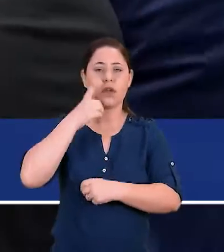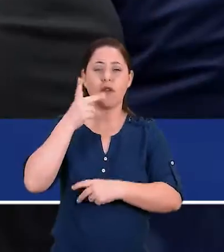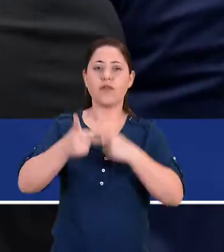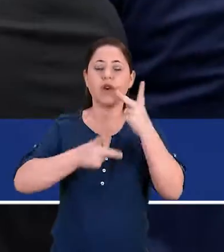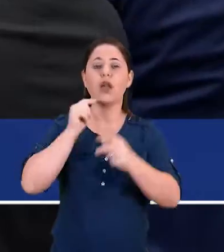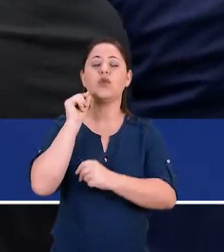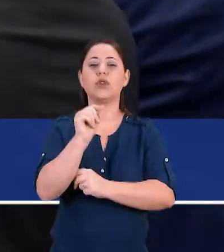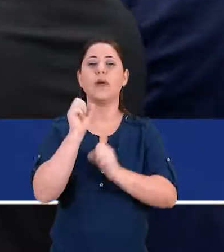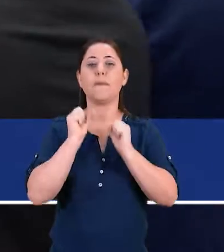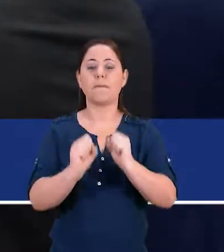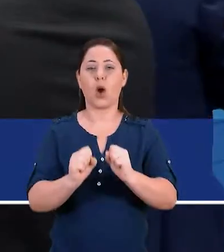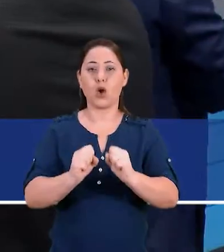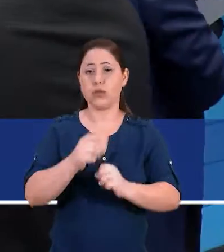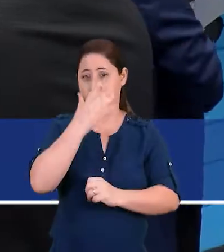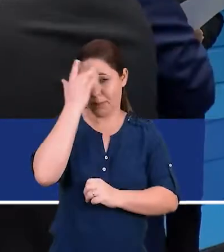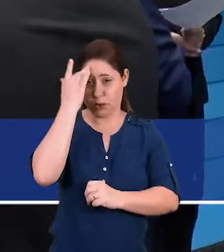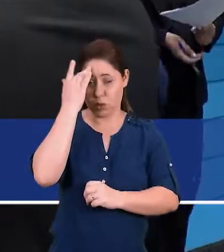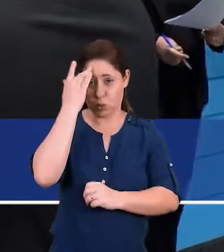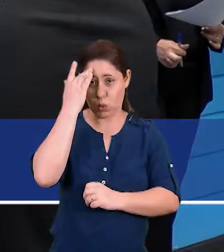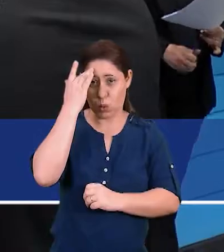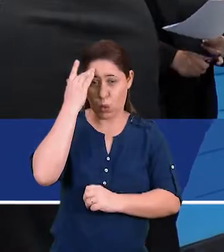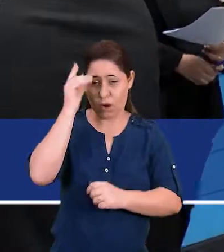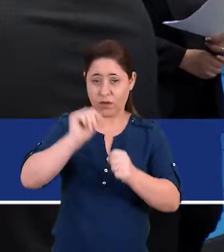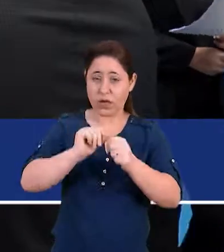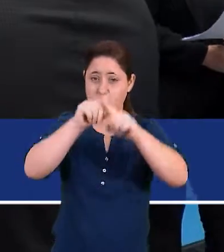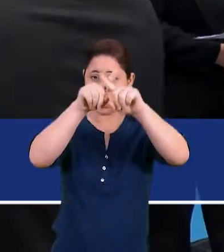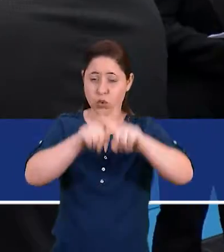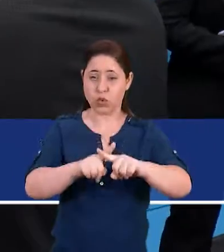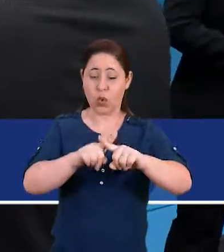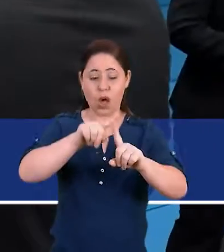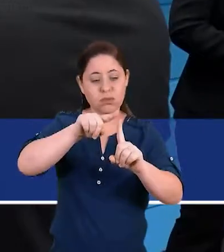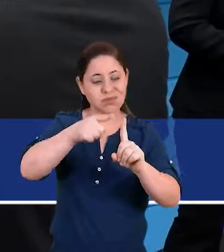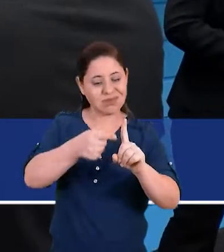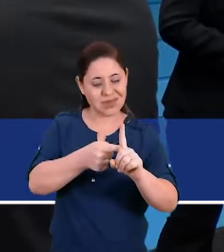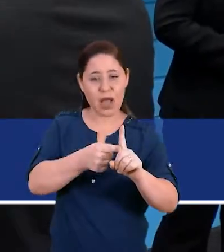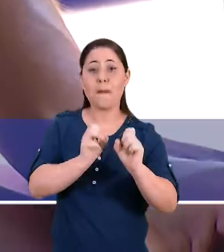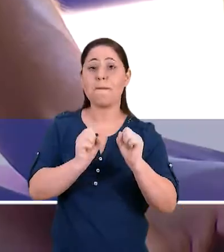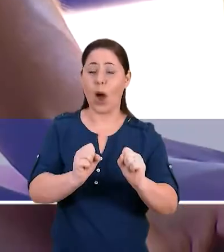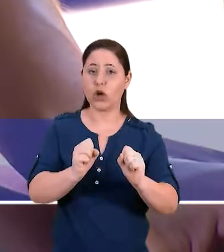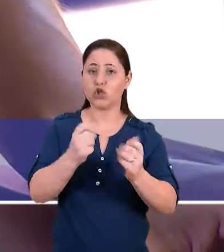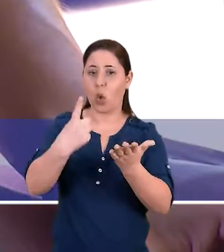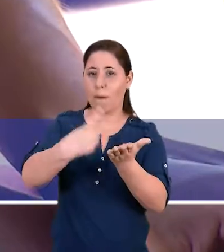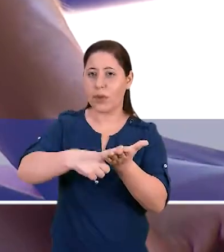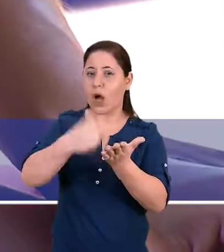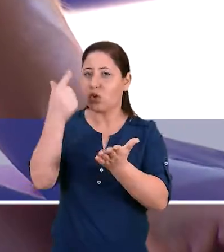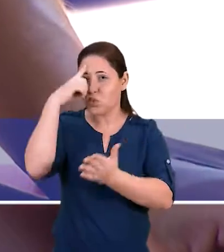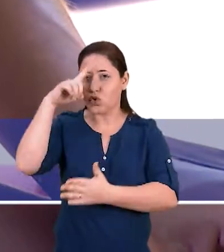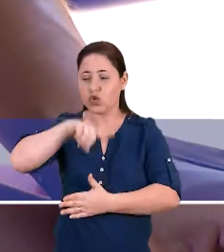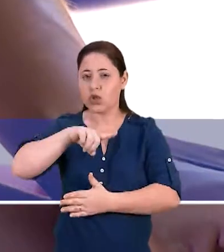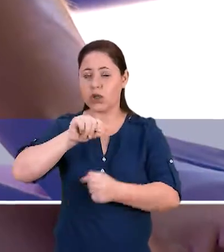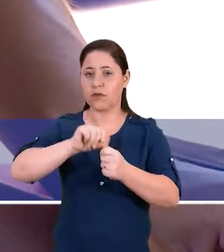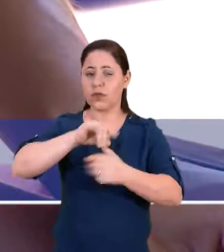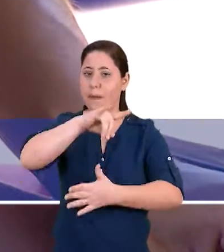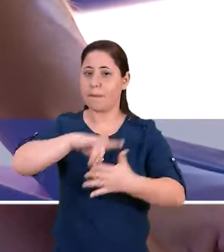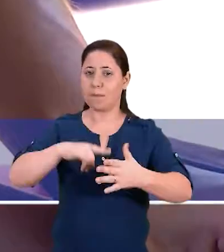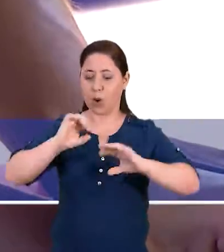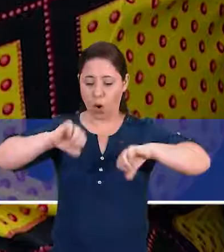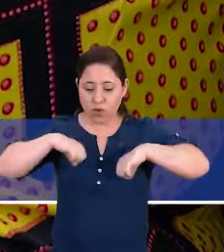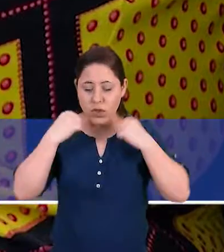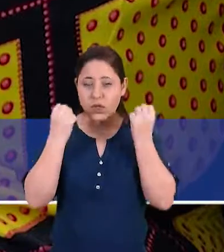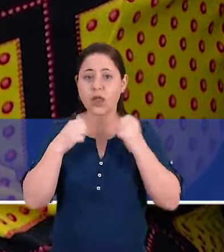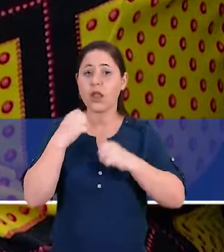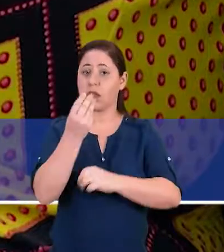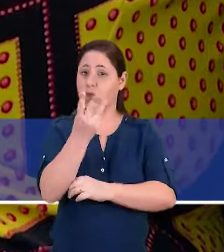parlamentares, diz respeito à possibilidade de que candidatas em concursos públicos, quando gestantes, possam remarcar as provas de aptidão